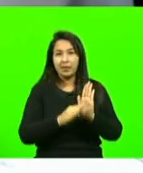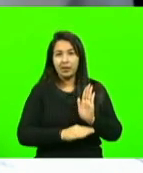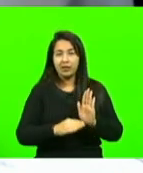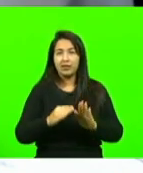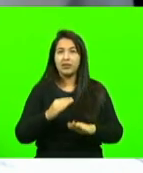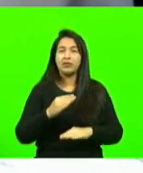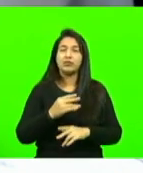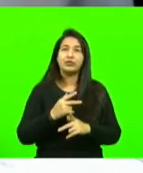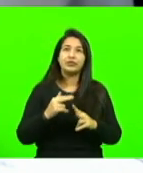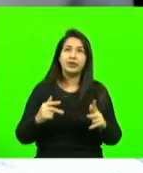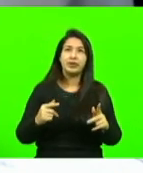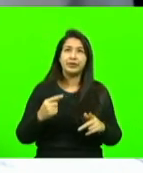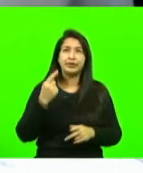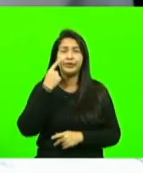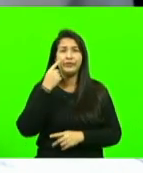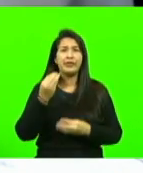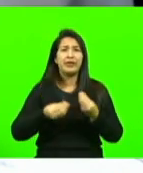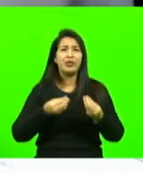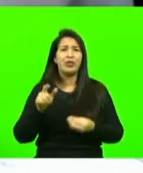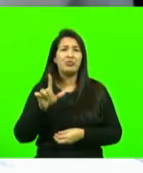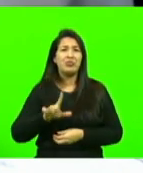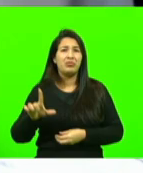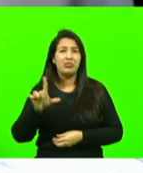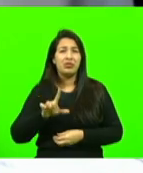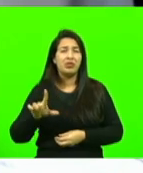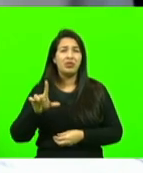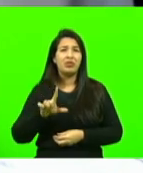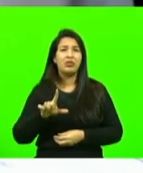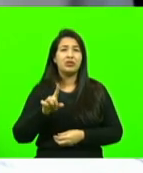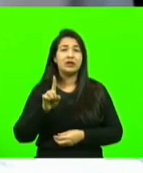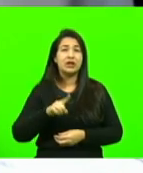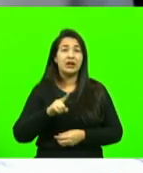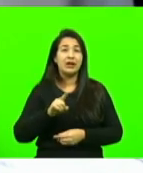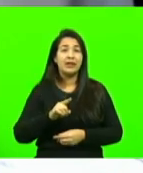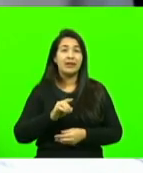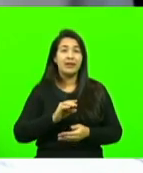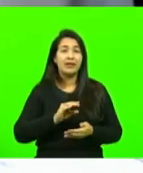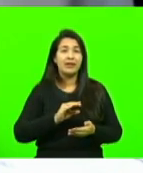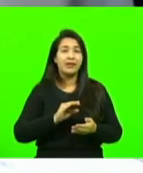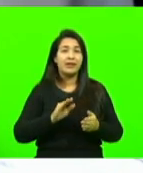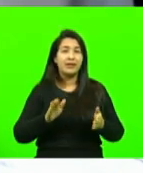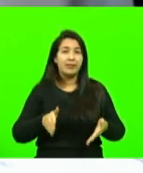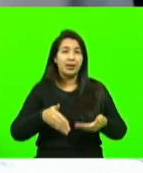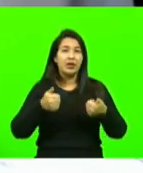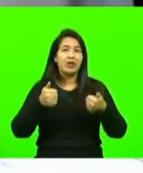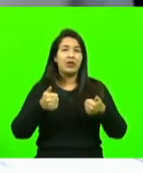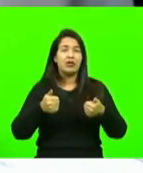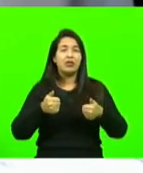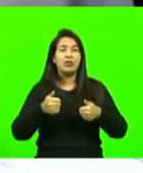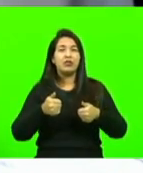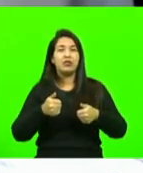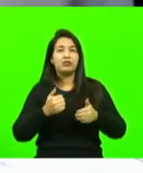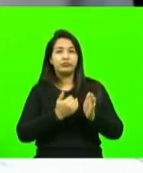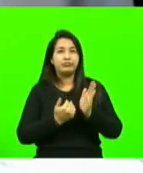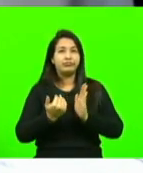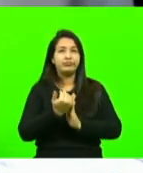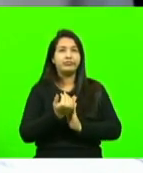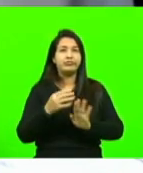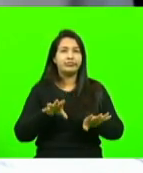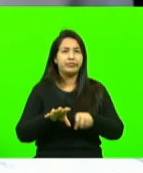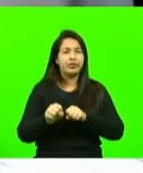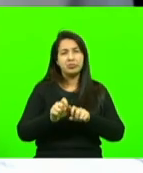entender Qual é a lógica EA defesa Nossa de planos de carreira que é um estímulo aperfeiçoamento aprimoramento do trabalhador no serviço